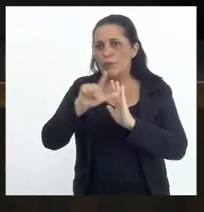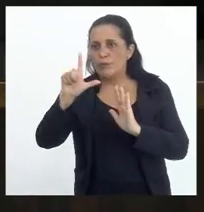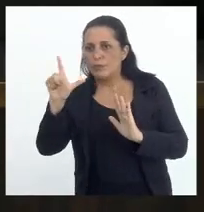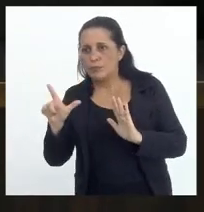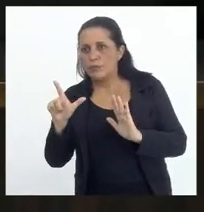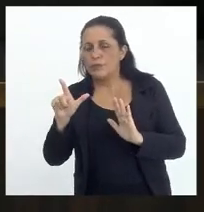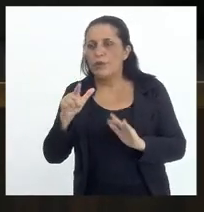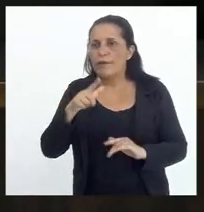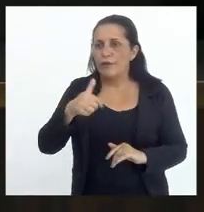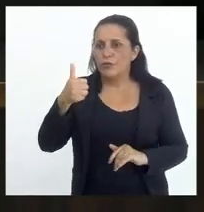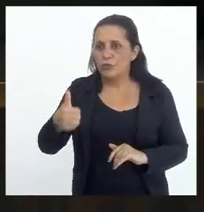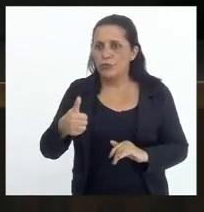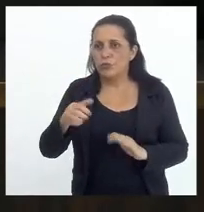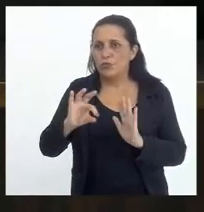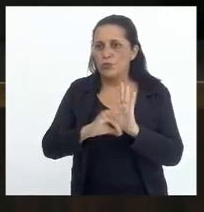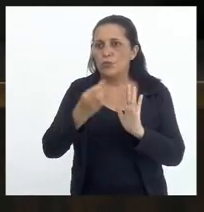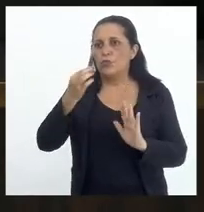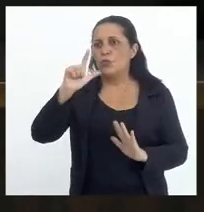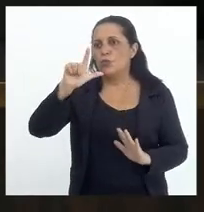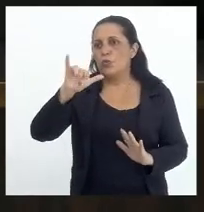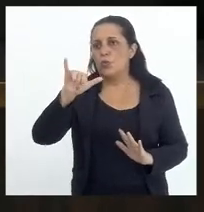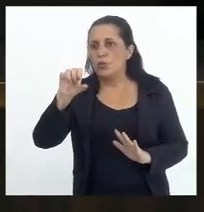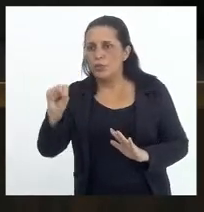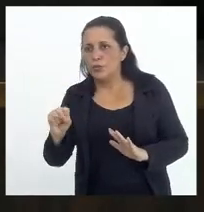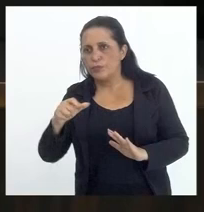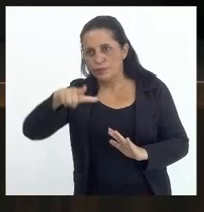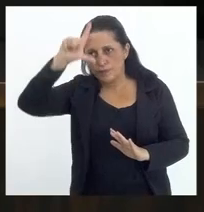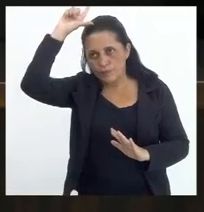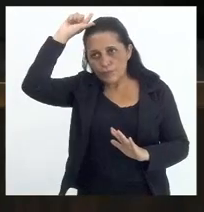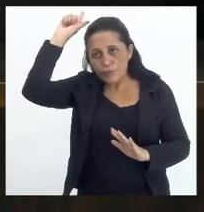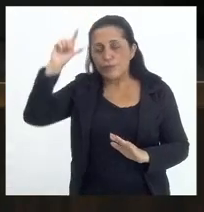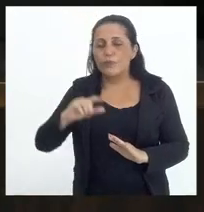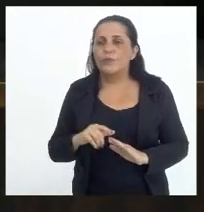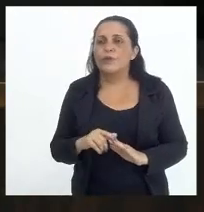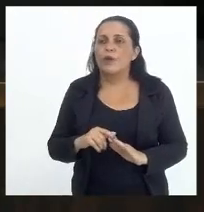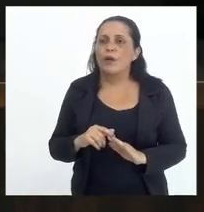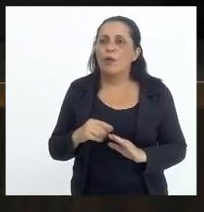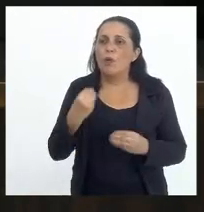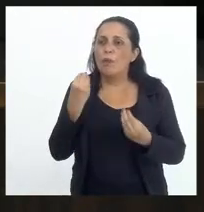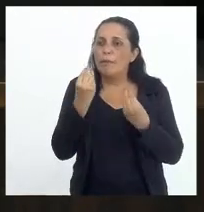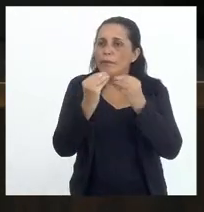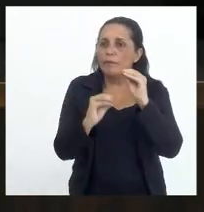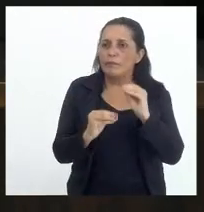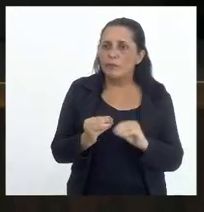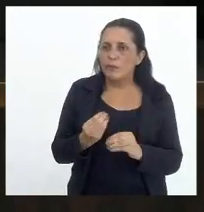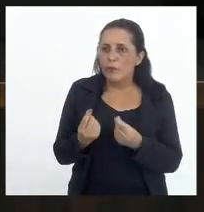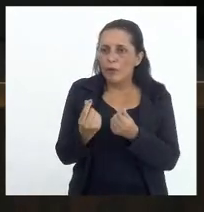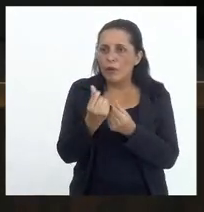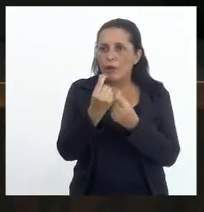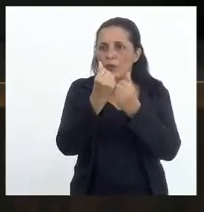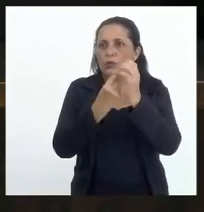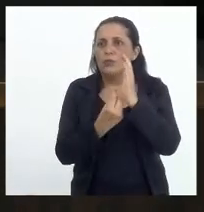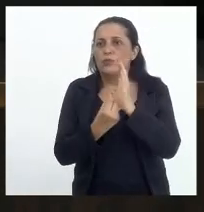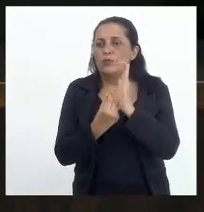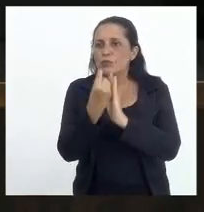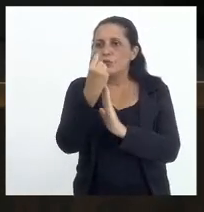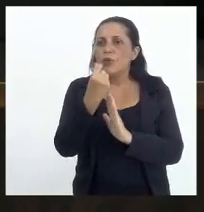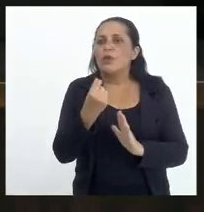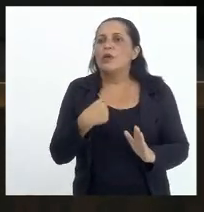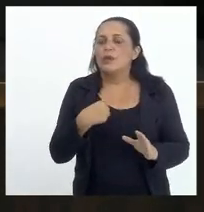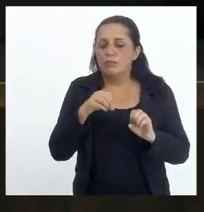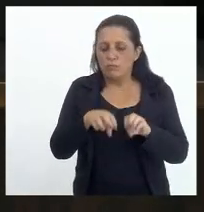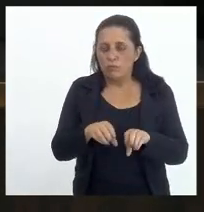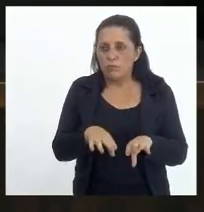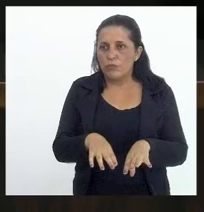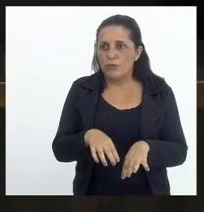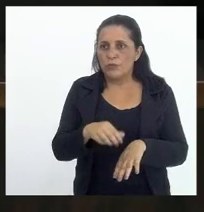autoria do deputado Luiz Paulo, que dispõe sobre a aplicação de recursos na manutenção e desenvolvimento do ensino no âmbito do Estado do Rio de Janeiro. Pareceres da